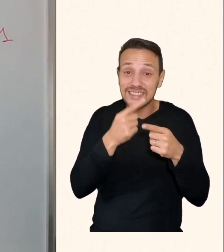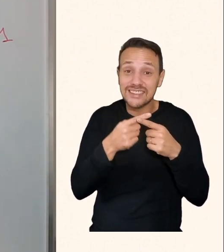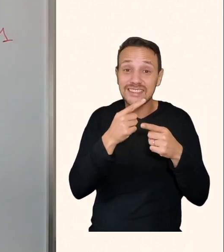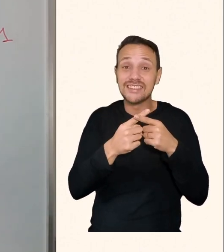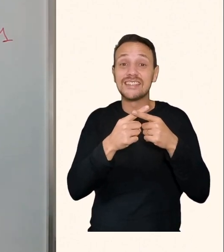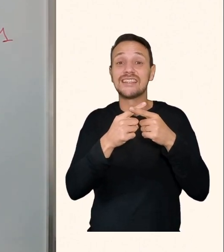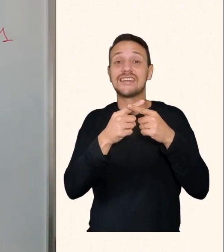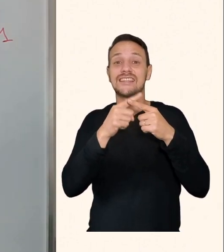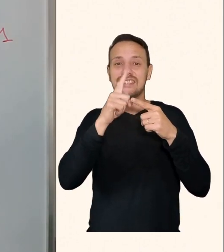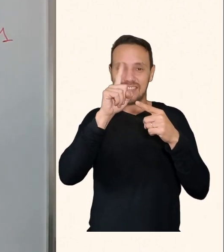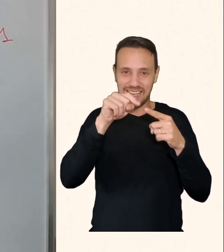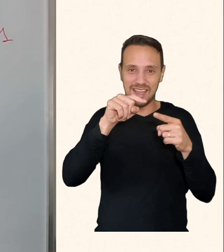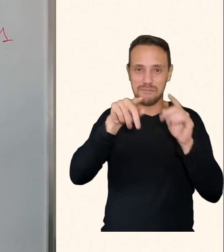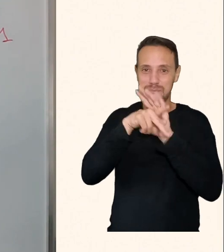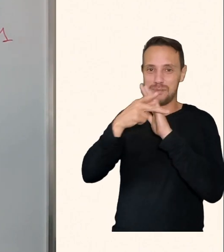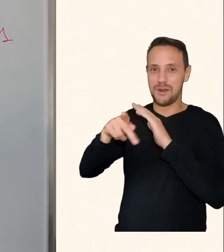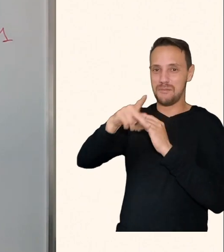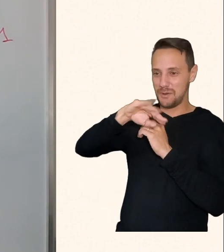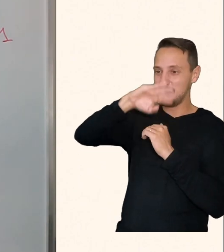na montanha